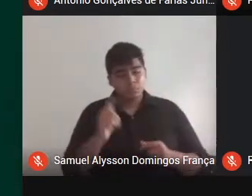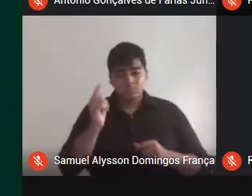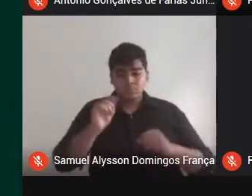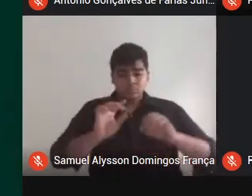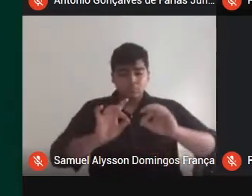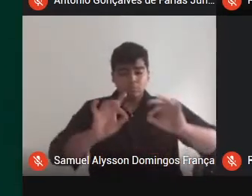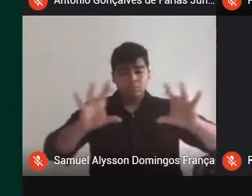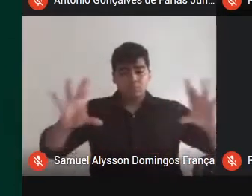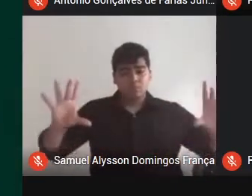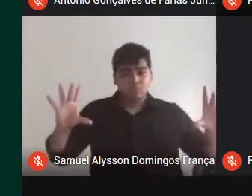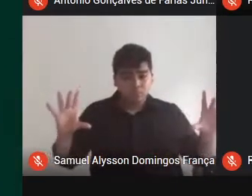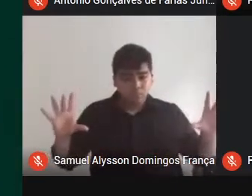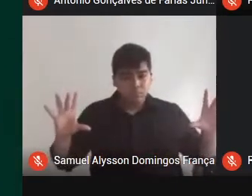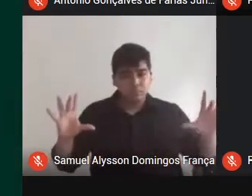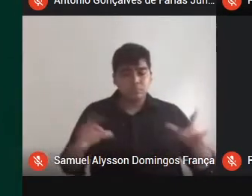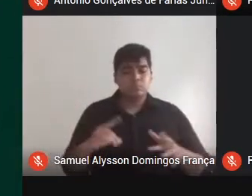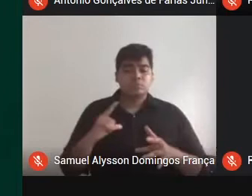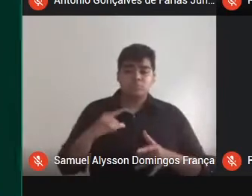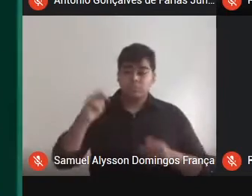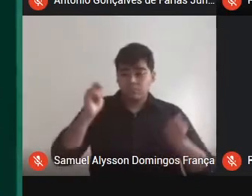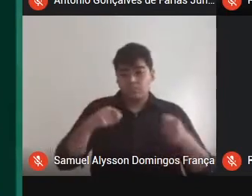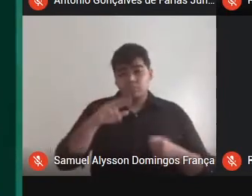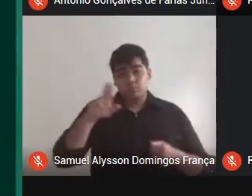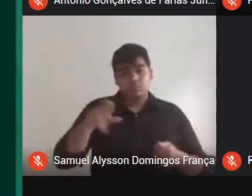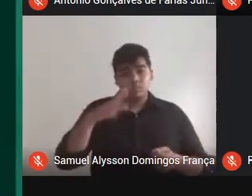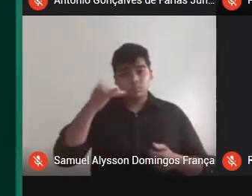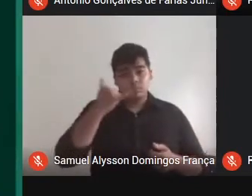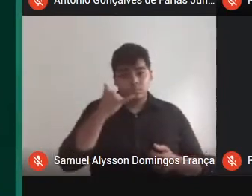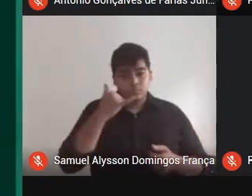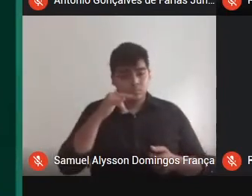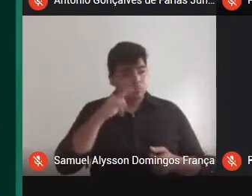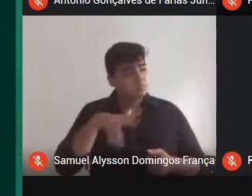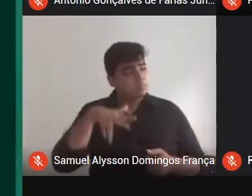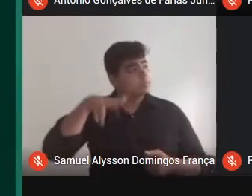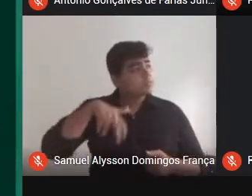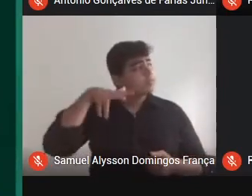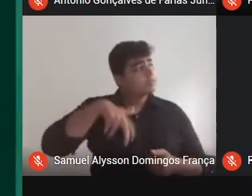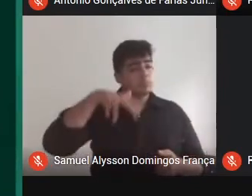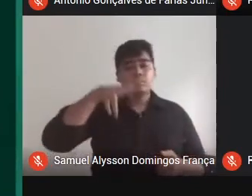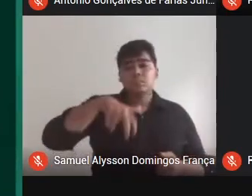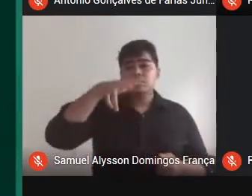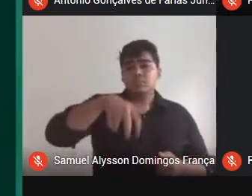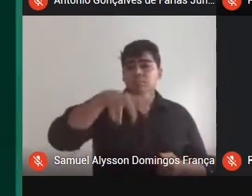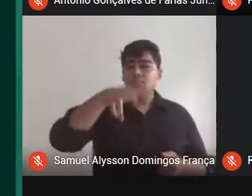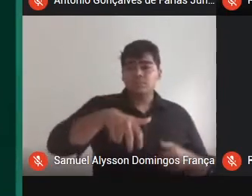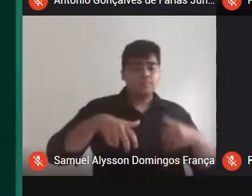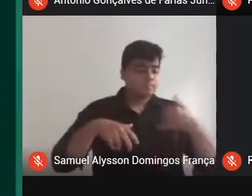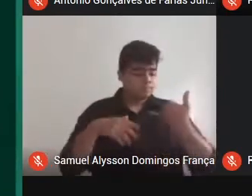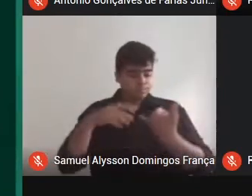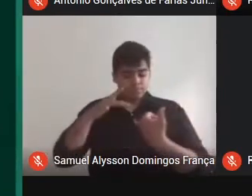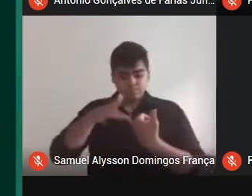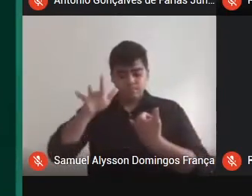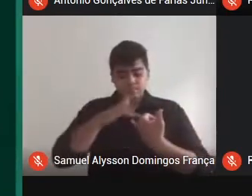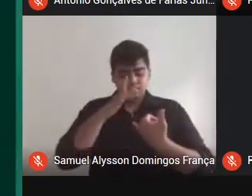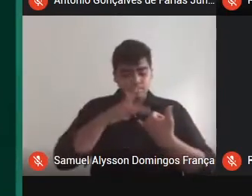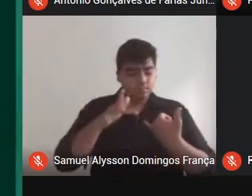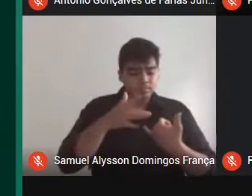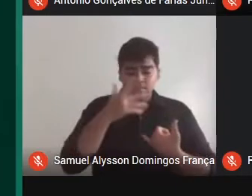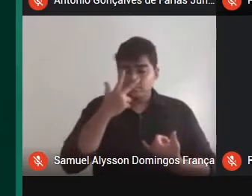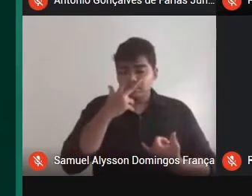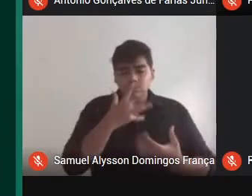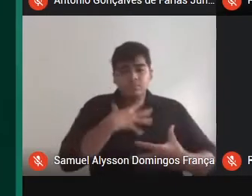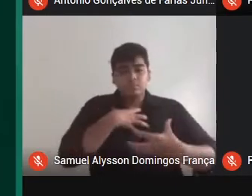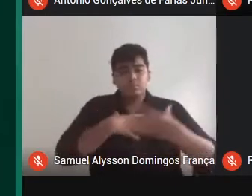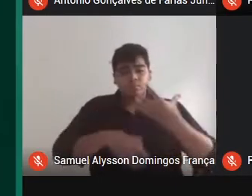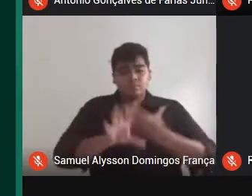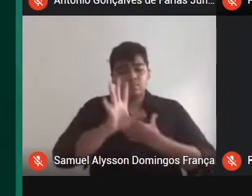você pode usar o seu celular e caminhar por dentro do projeto, tá? Apontando, né? E ver mesmo, por exemplo, aqui